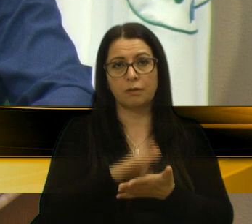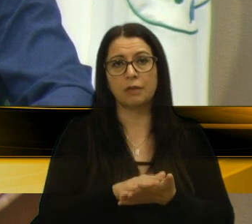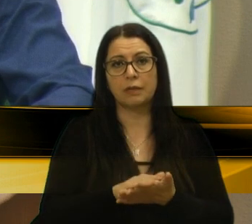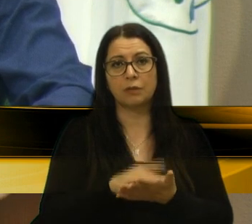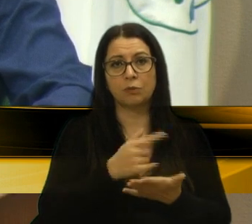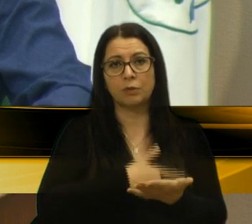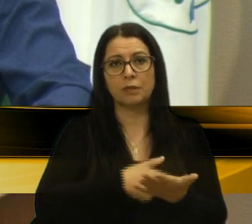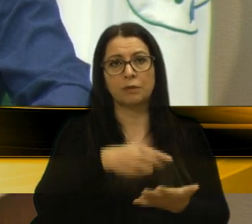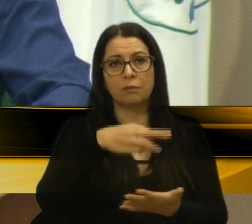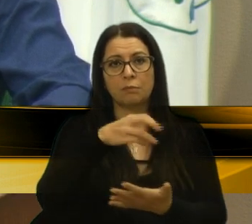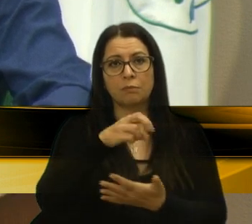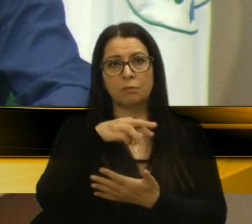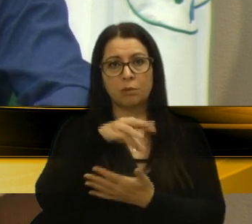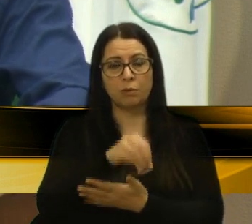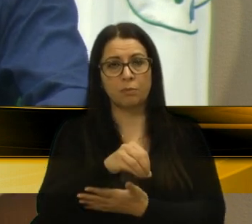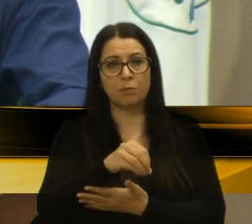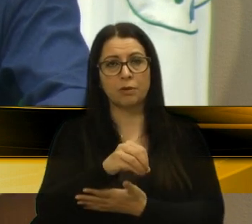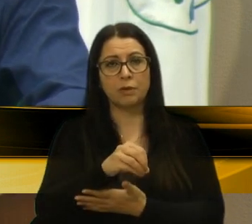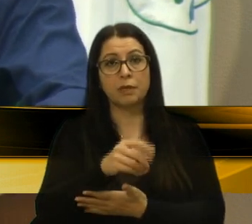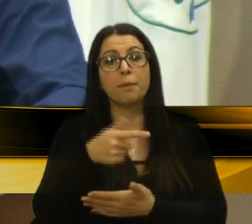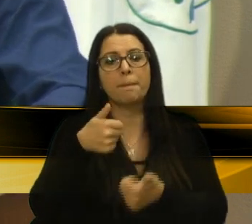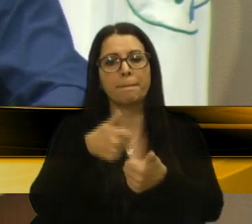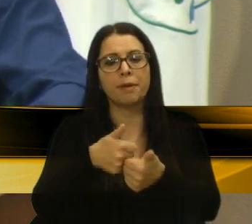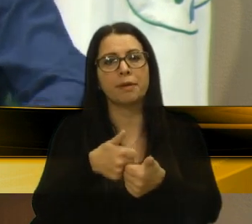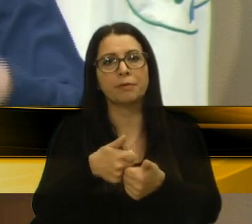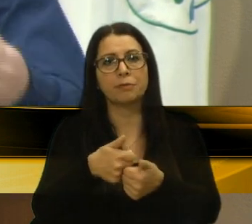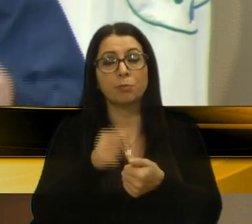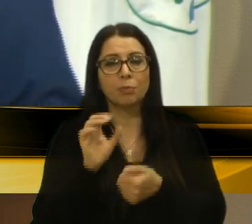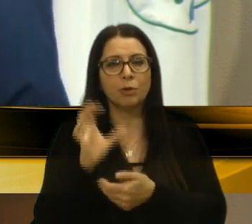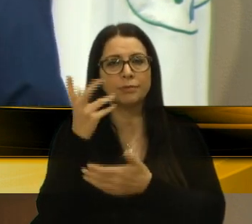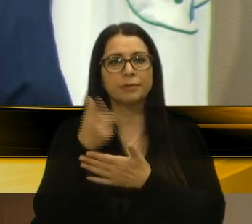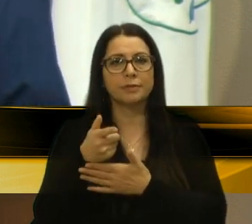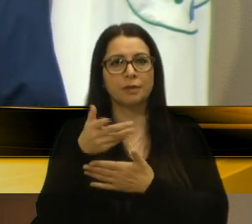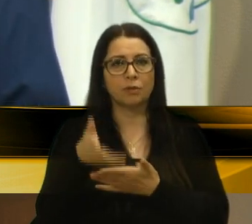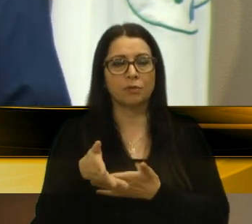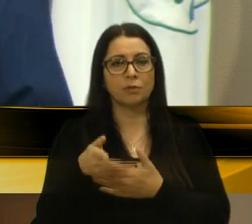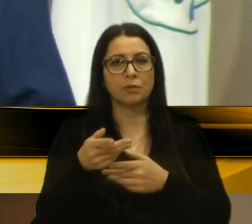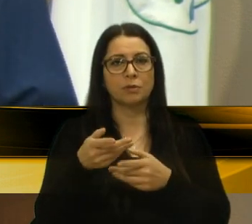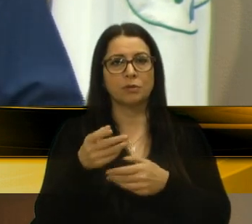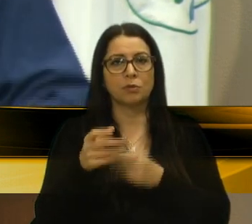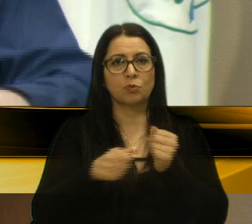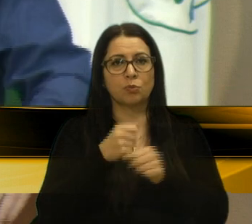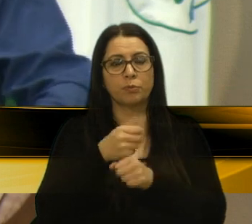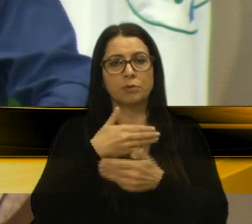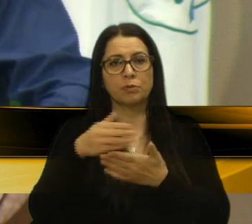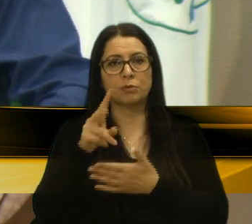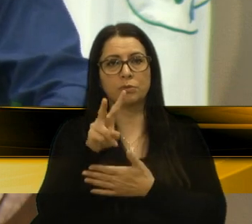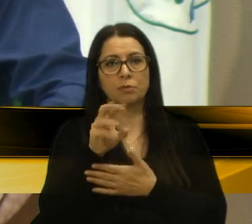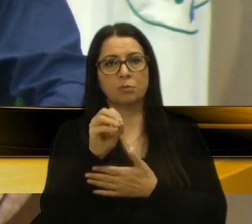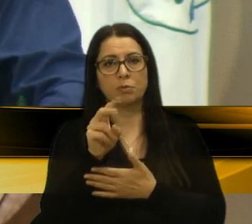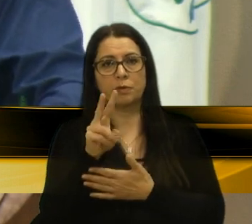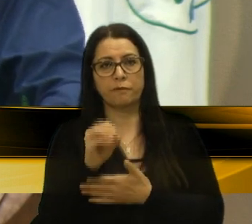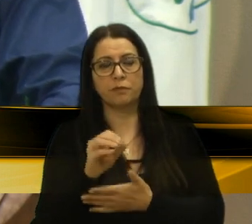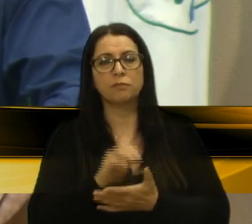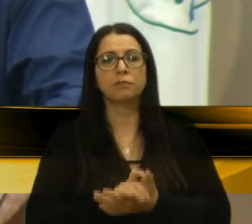exame do mormo, que estava próximo a acontecer agora no início do ano de